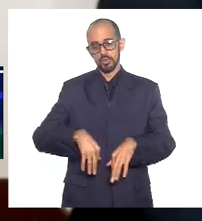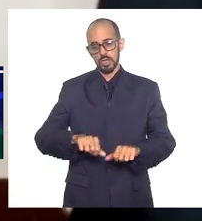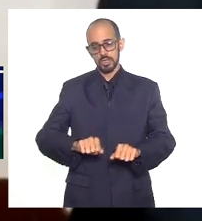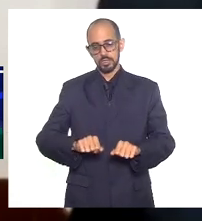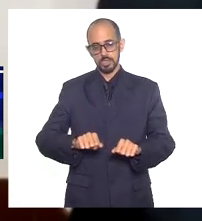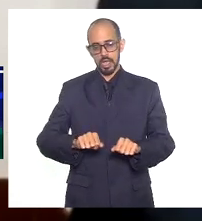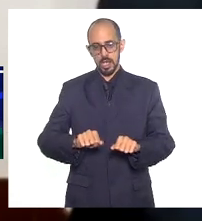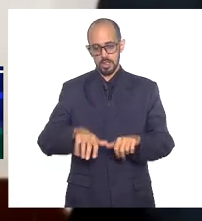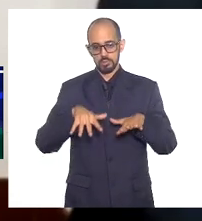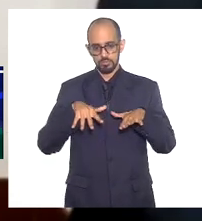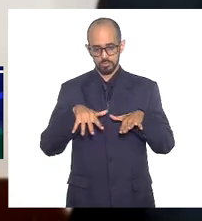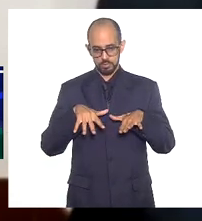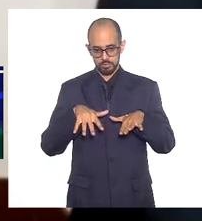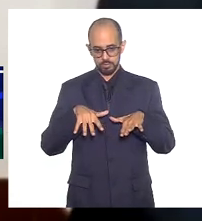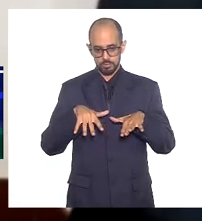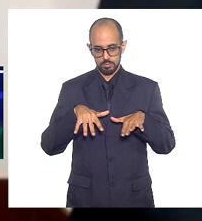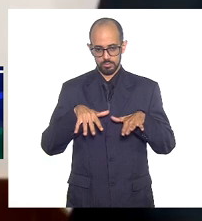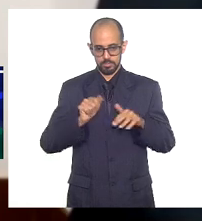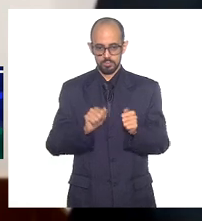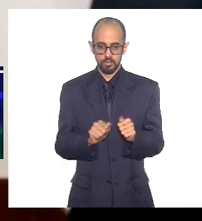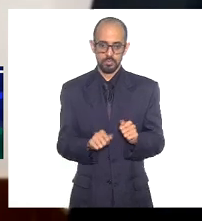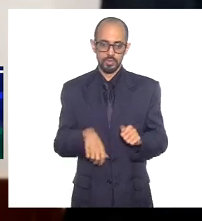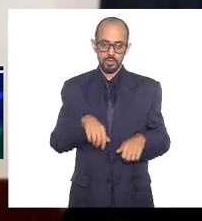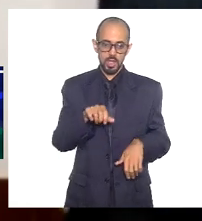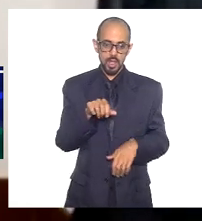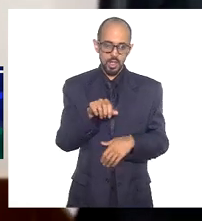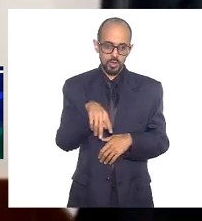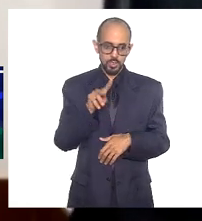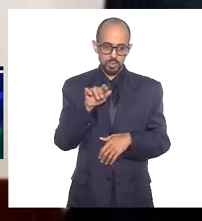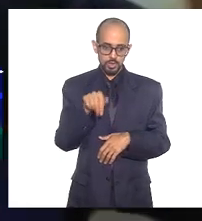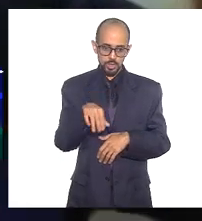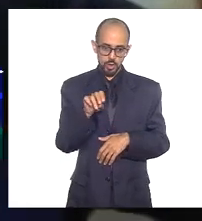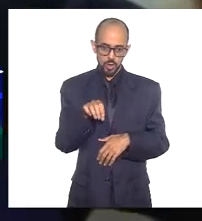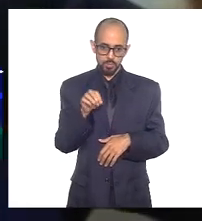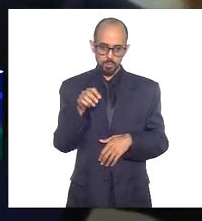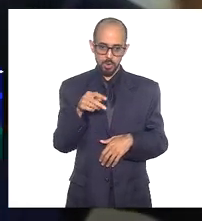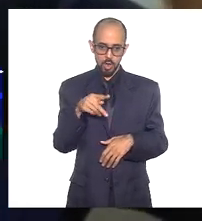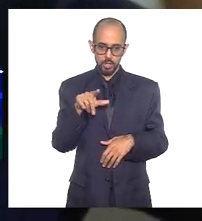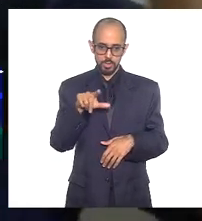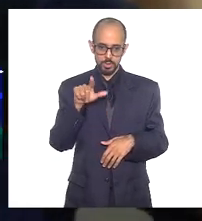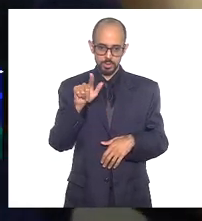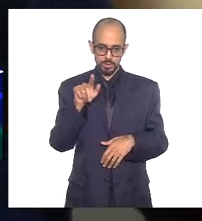então estão inscritos Alexandre Kinoploch Mônica